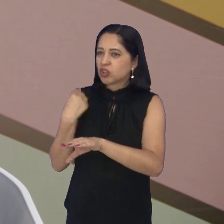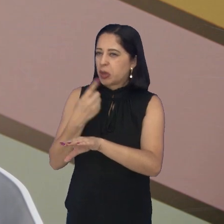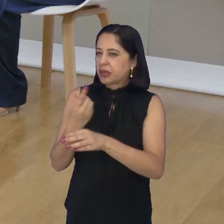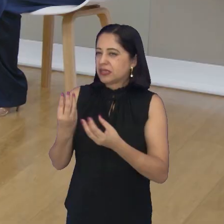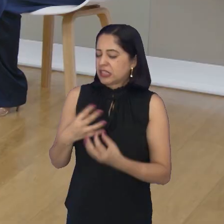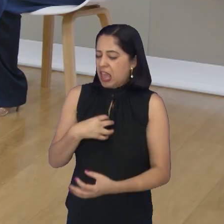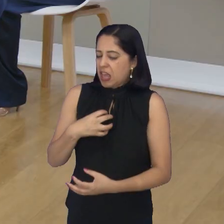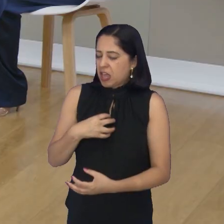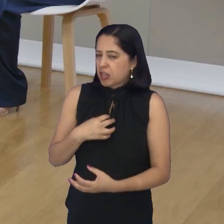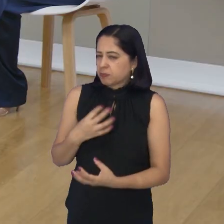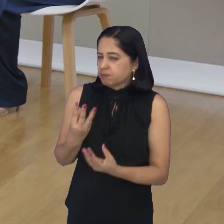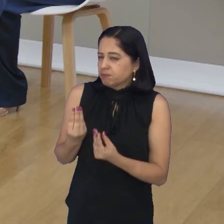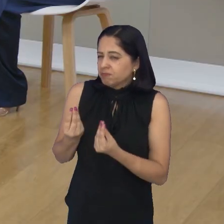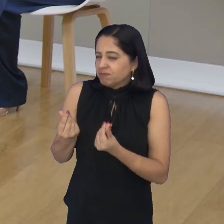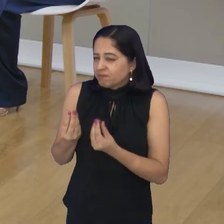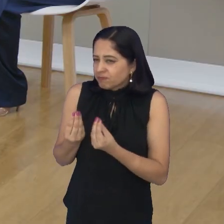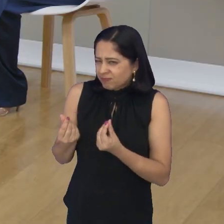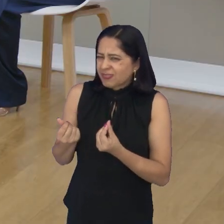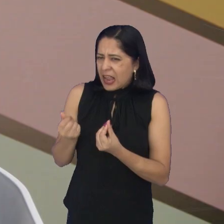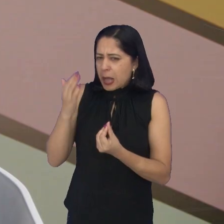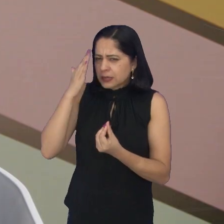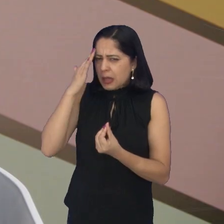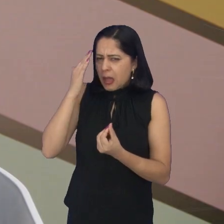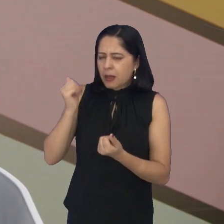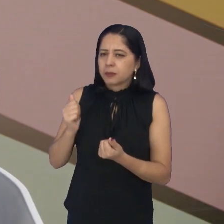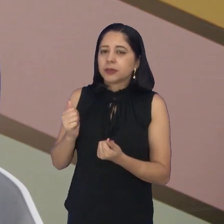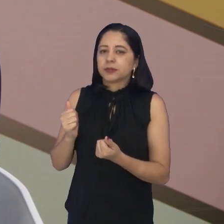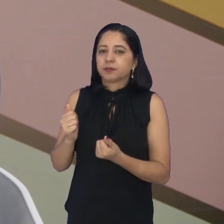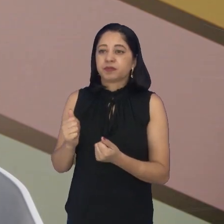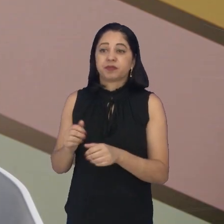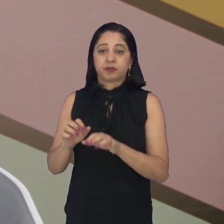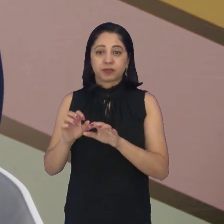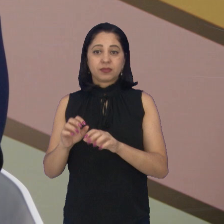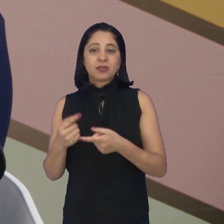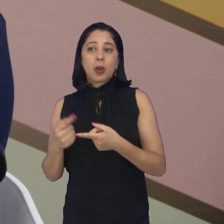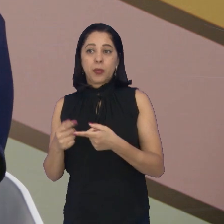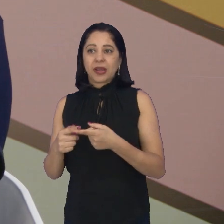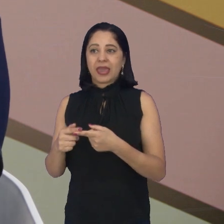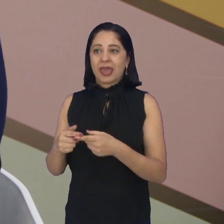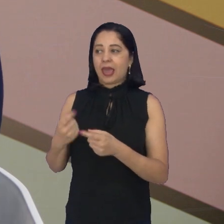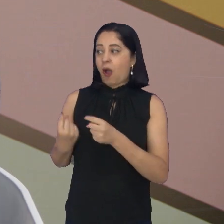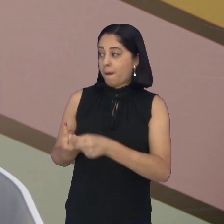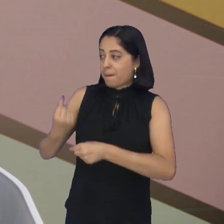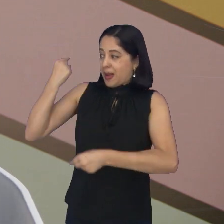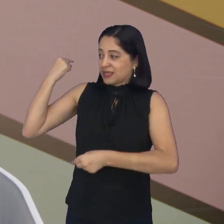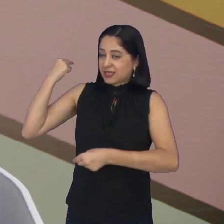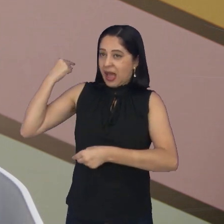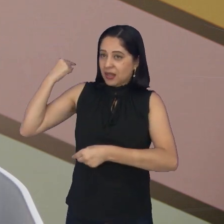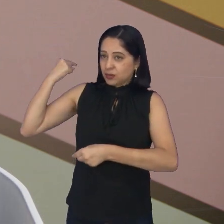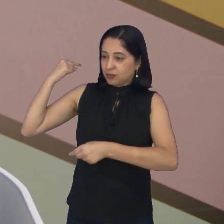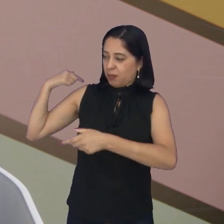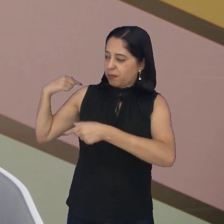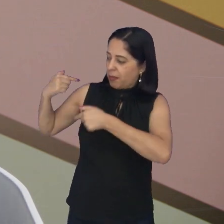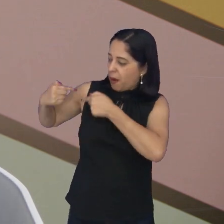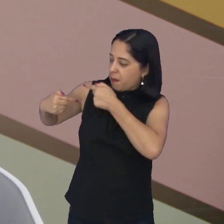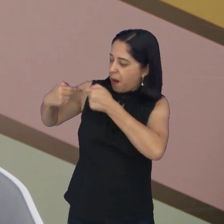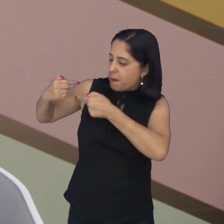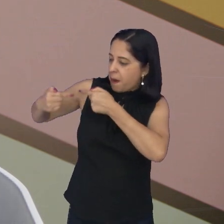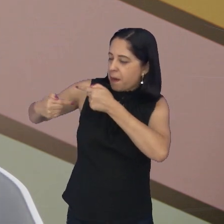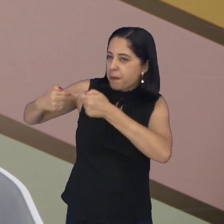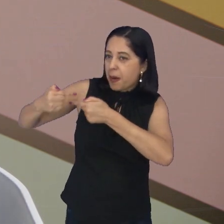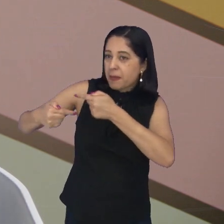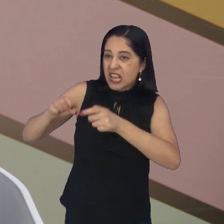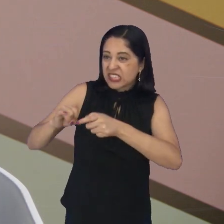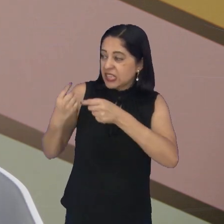intuitivo. Se talvez a nossa educação, a educação dos nossos antepassados tivesse sido uma educação